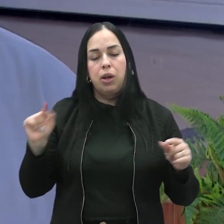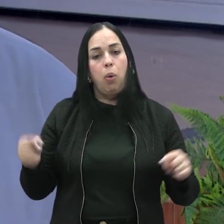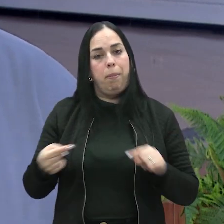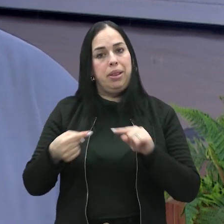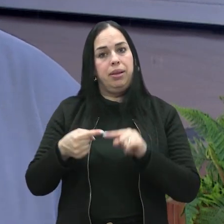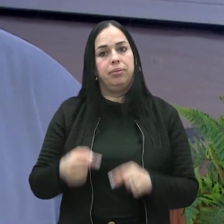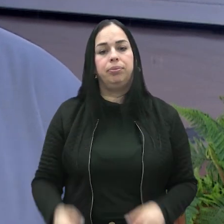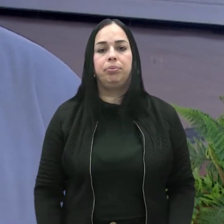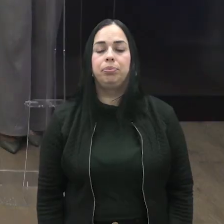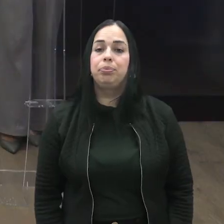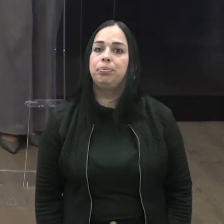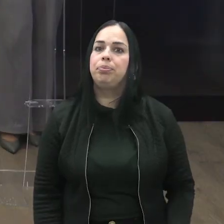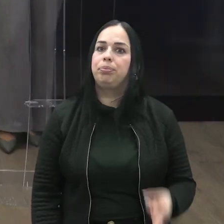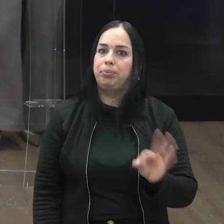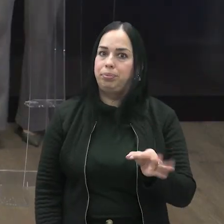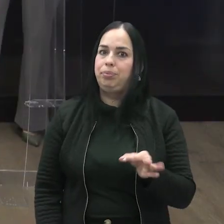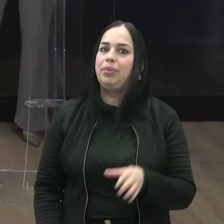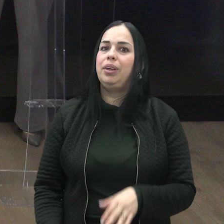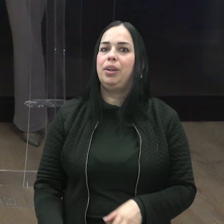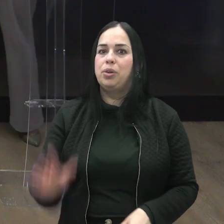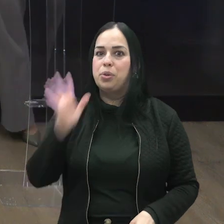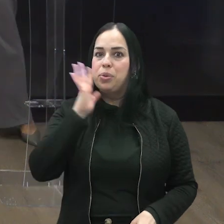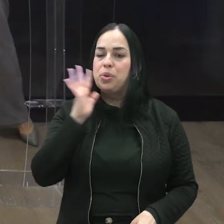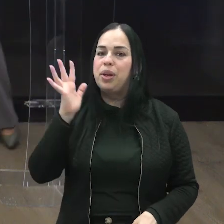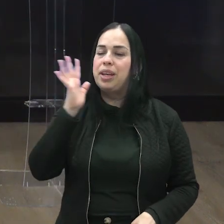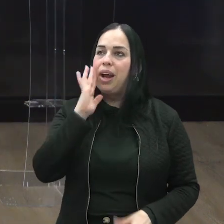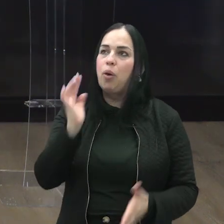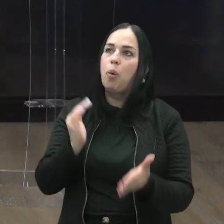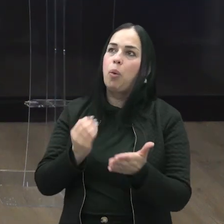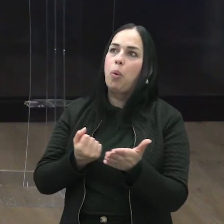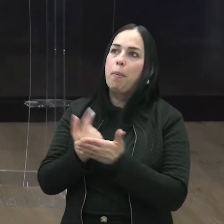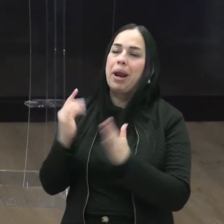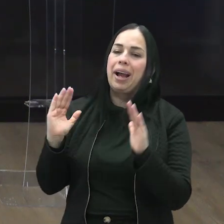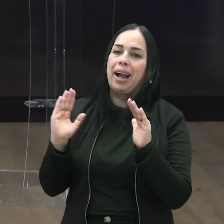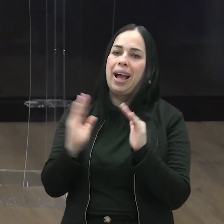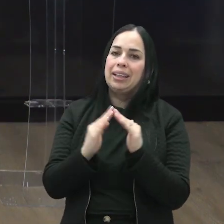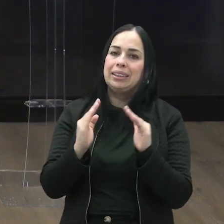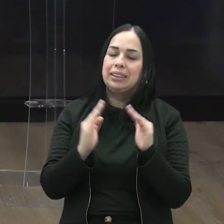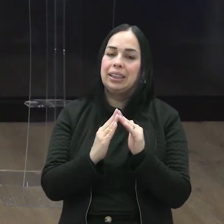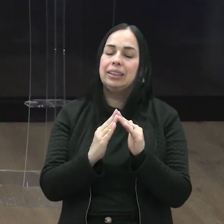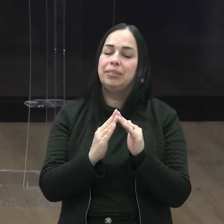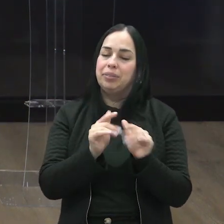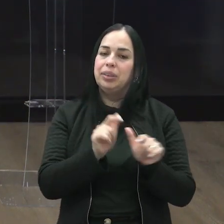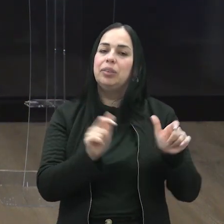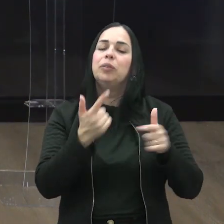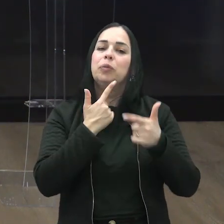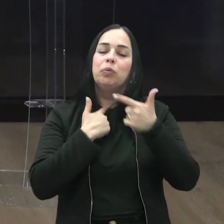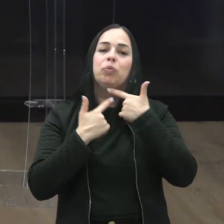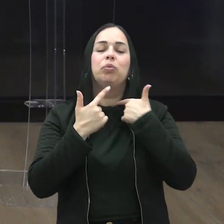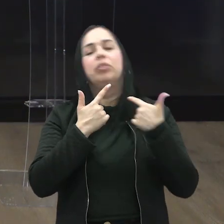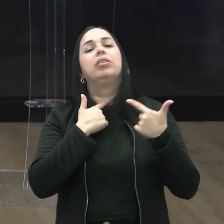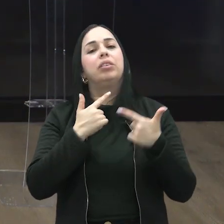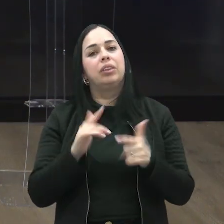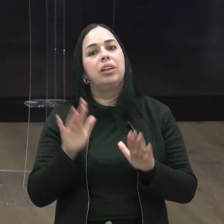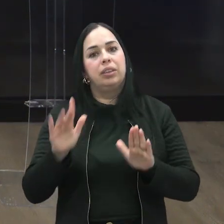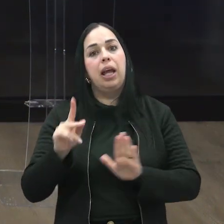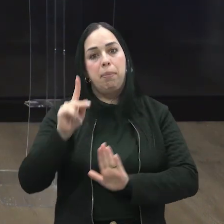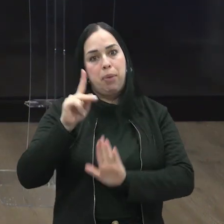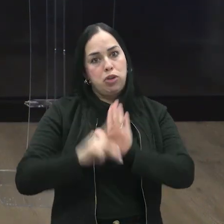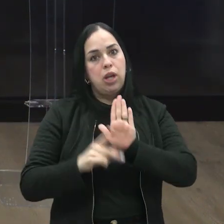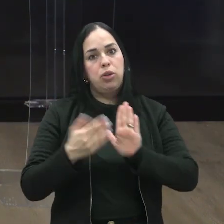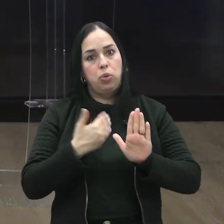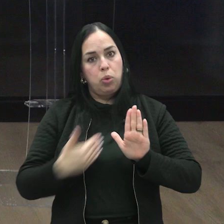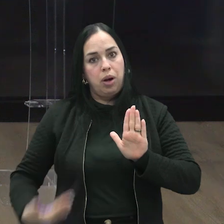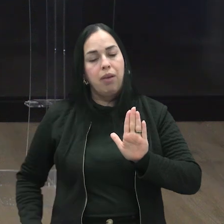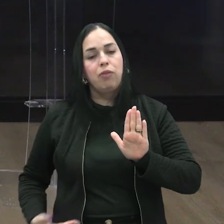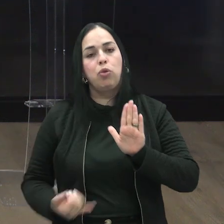do padrão dele. Pois é, o sonho da casa própria ainda é muito presente, né, entre os brasileiros. E apesar desses programas